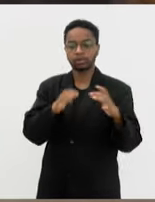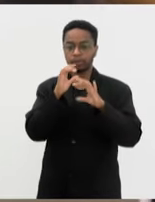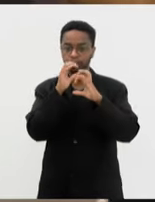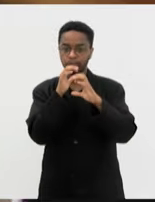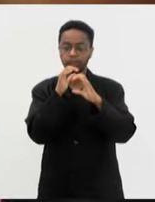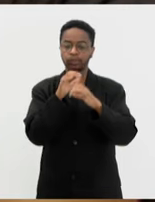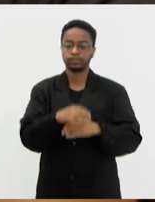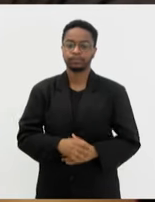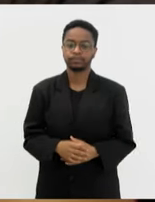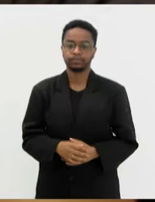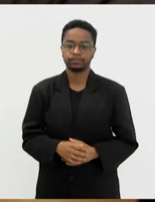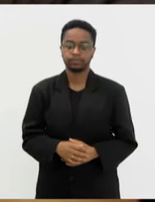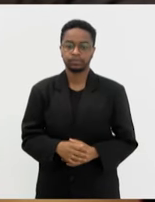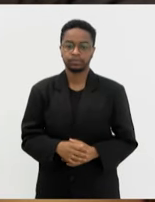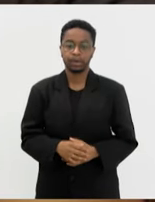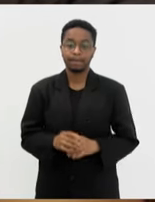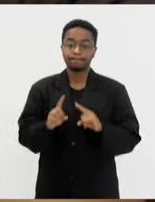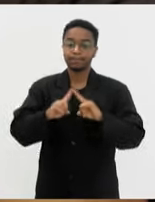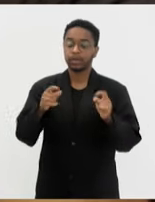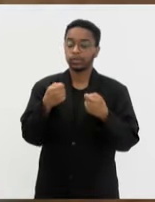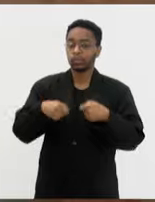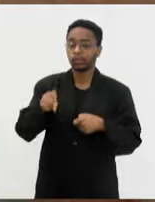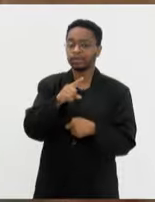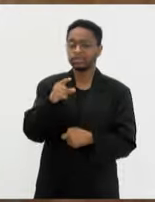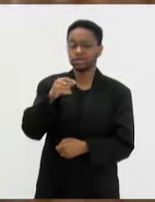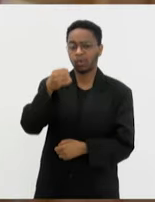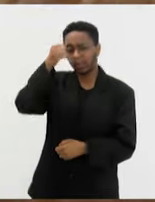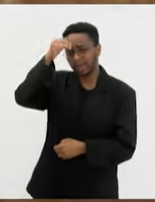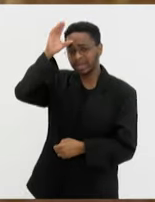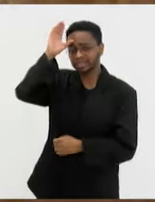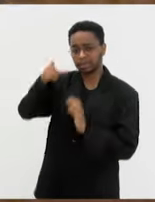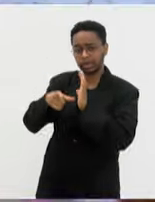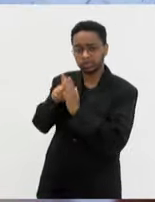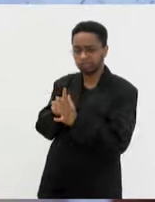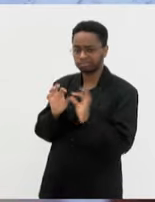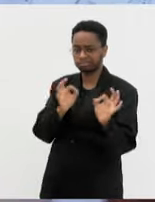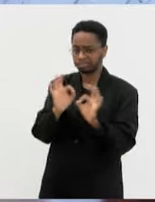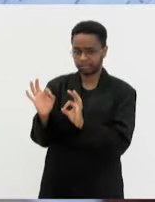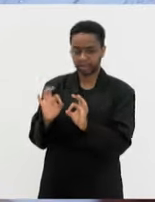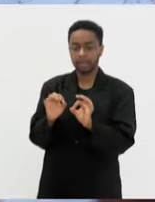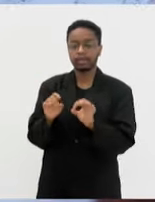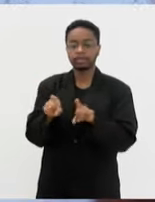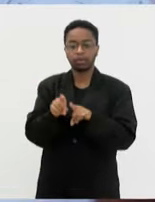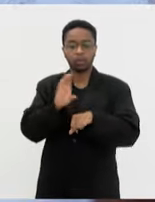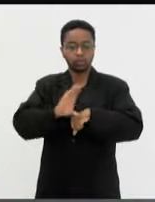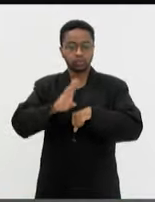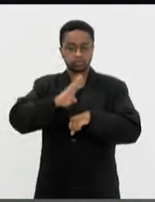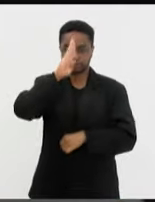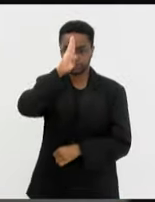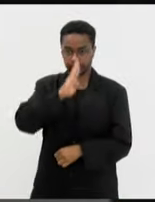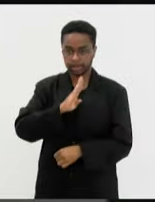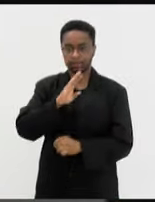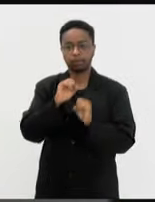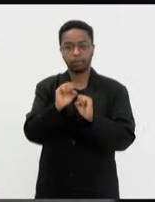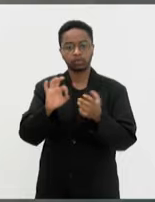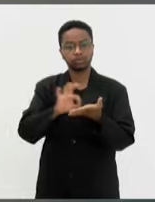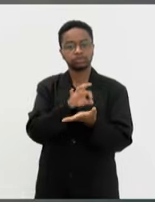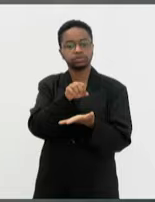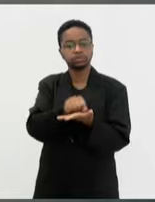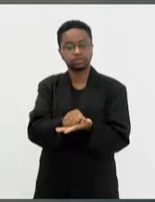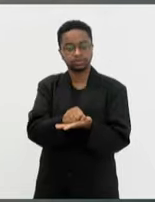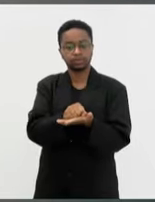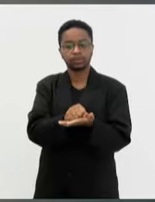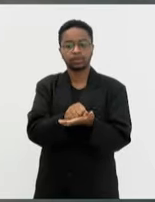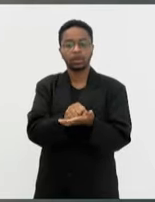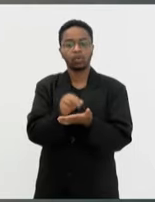e flauta. Não é preciso nenhum conhecimento musical prévio e o curso é gratuito. As inscrições devem